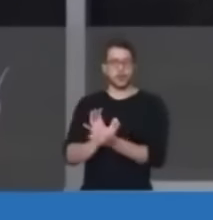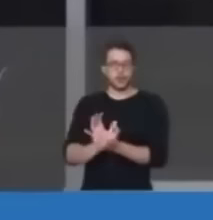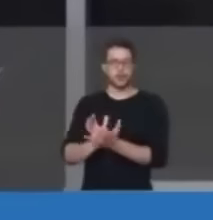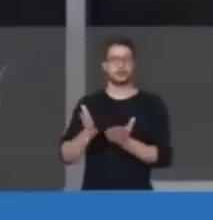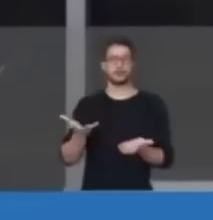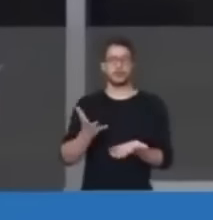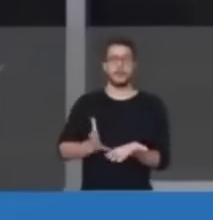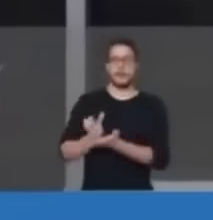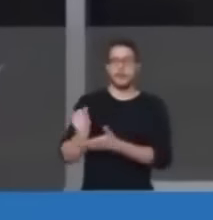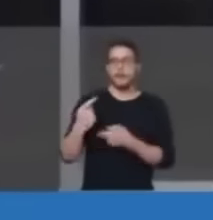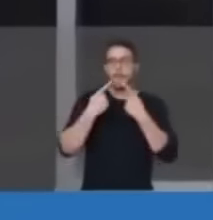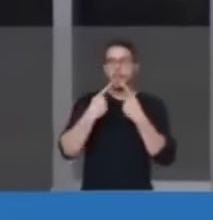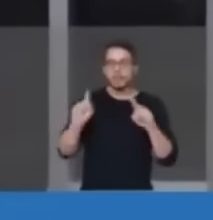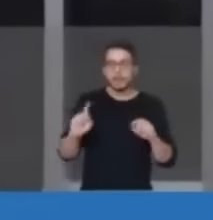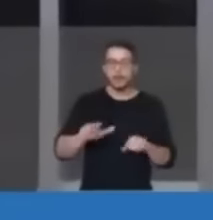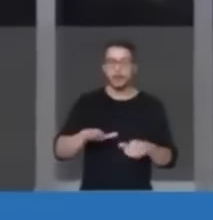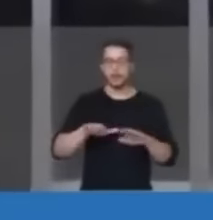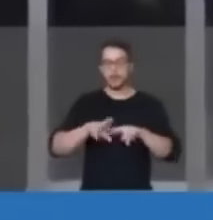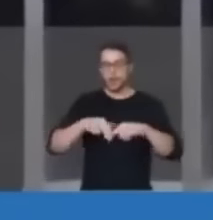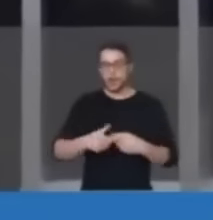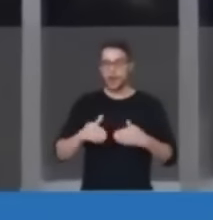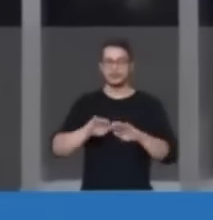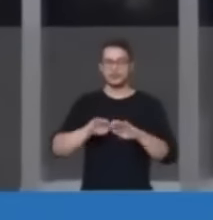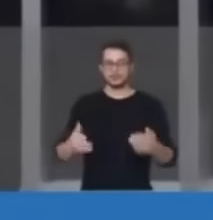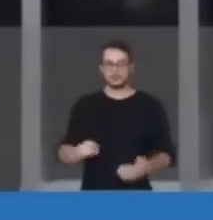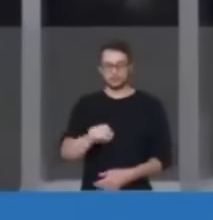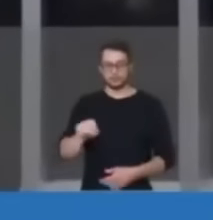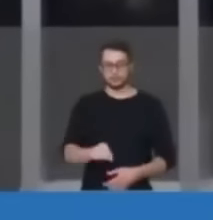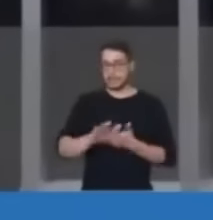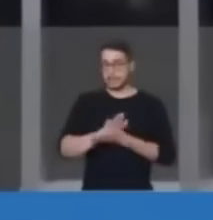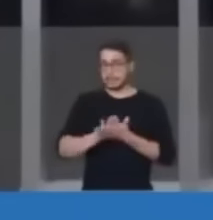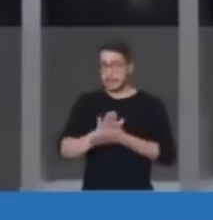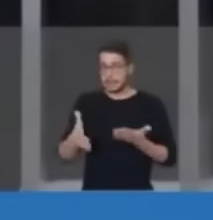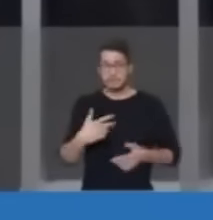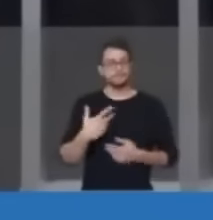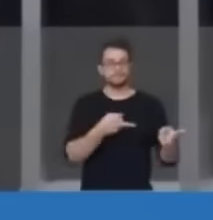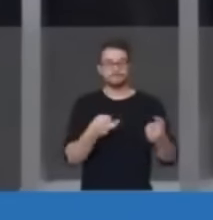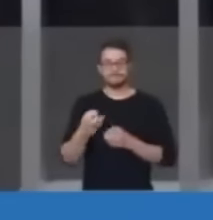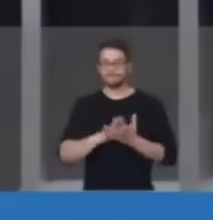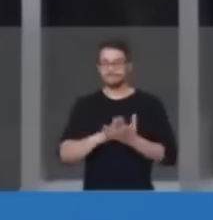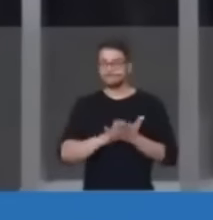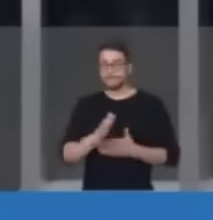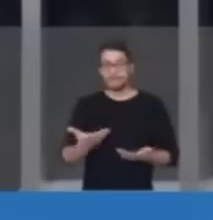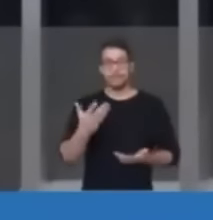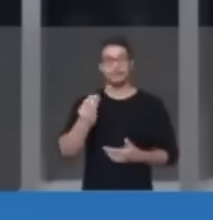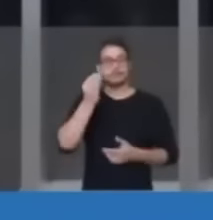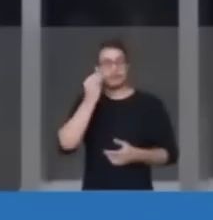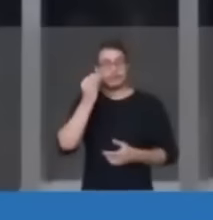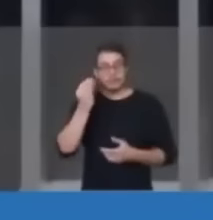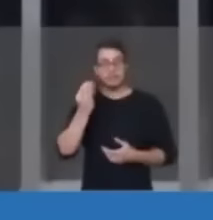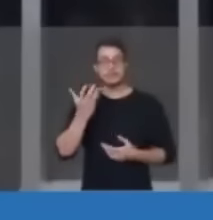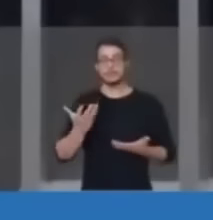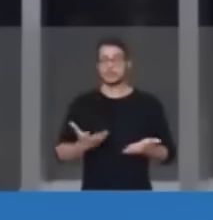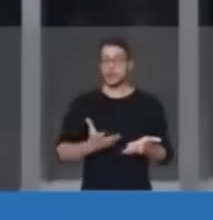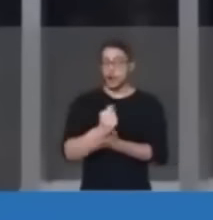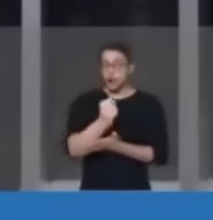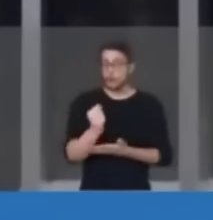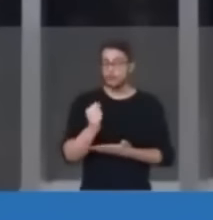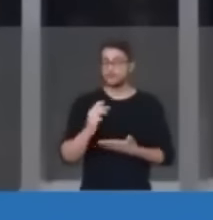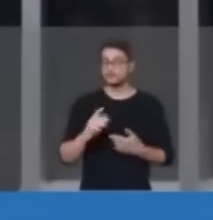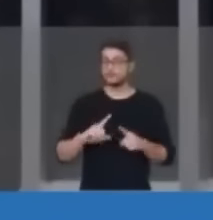foram falsificadas eu não vi golpista tentando dar golpe o que eu vejo é golpista pedindo Anistia pela tentativa de